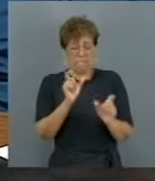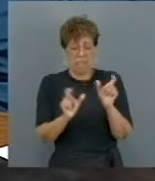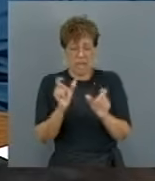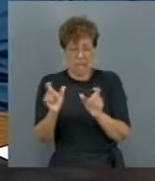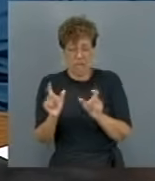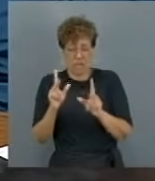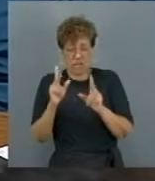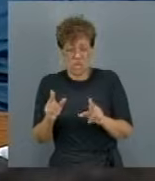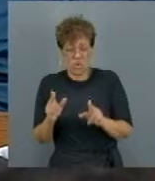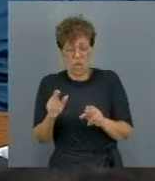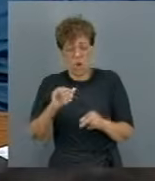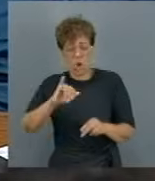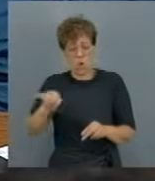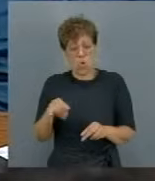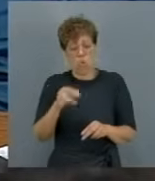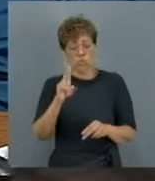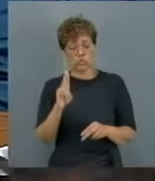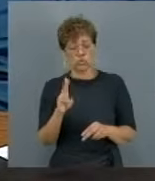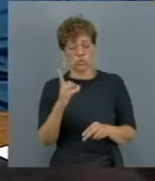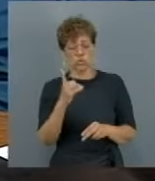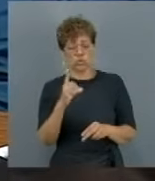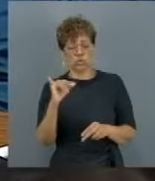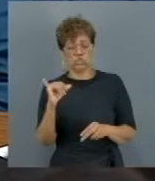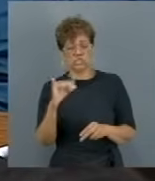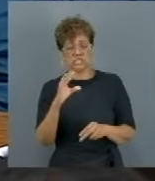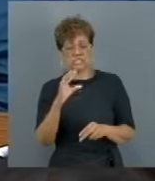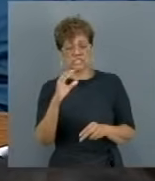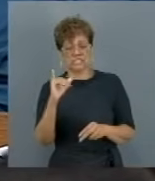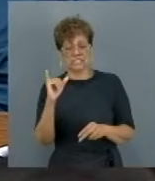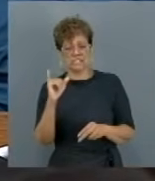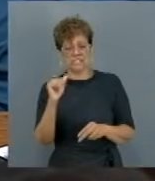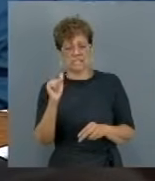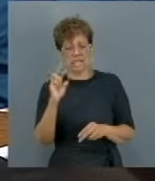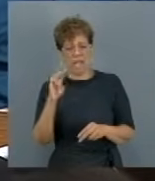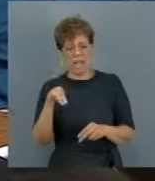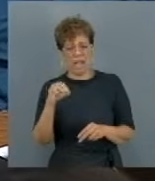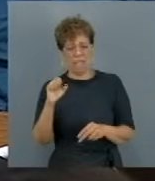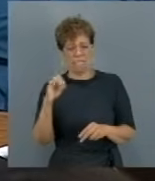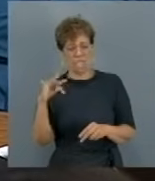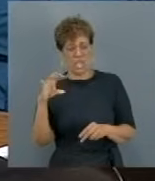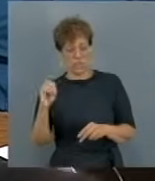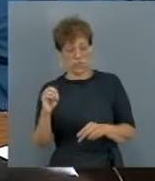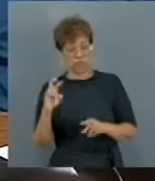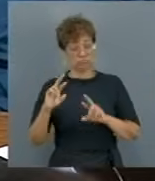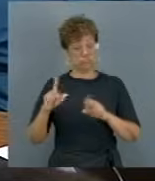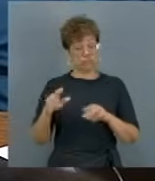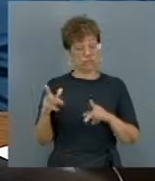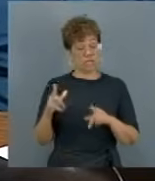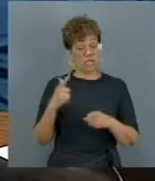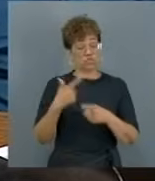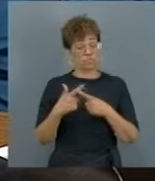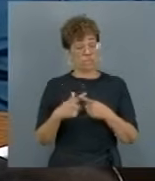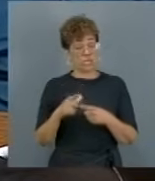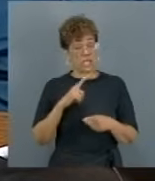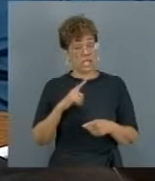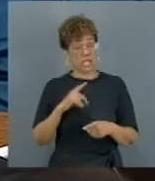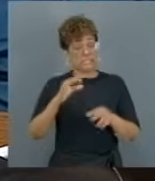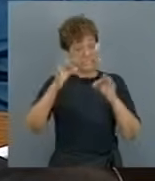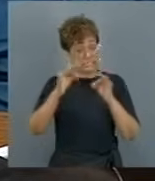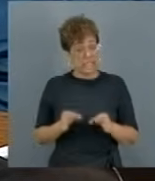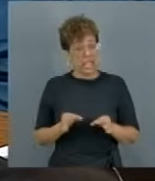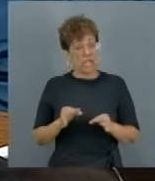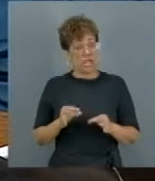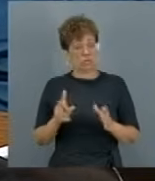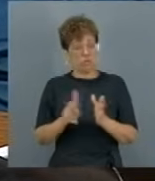mas o sentido é diametralmente oposto. No Estado de Direito, no império